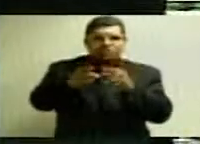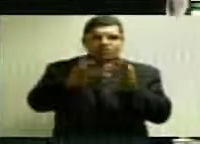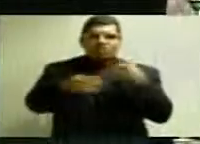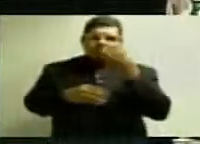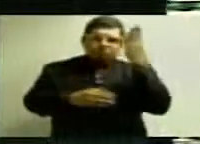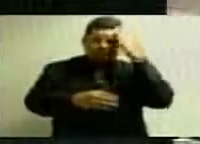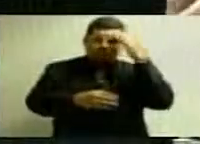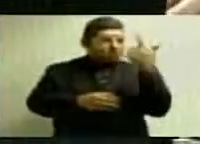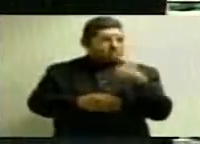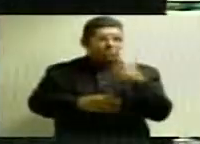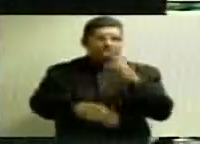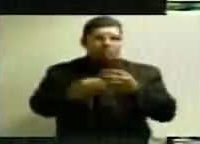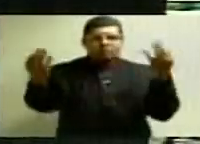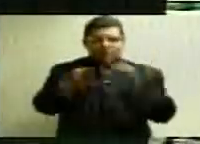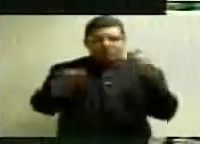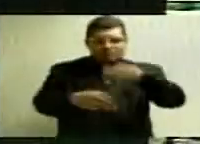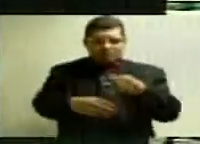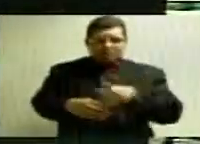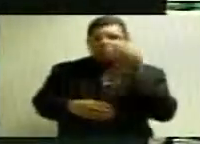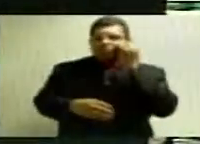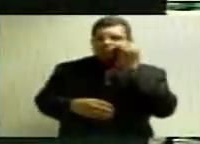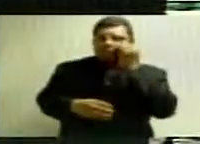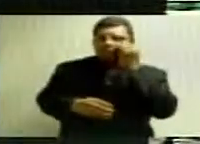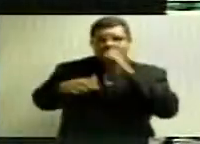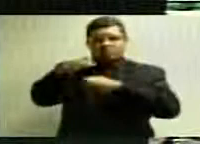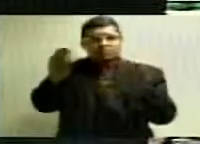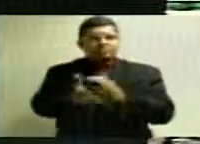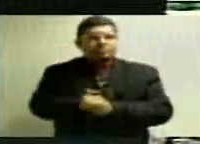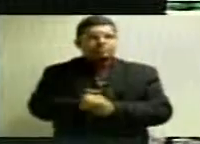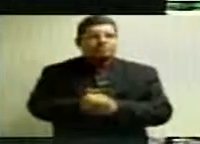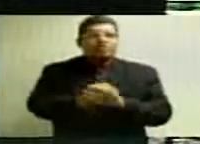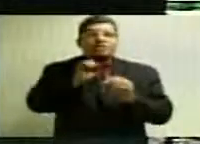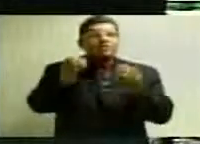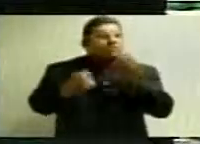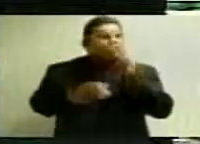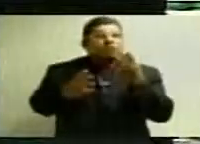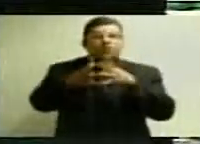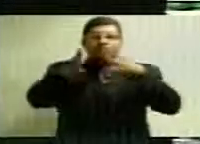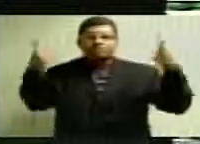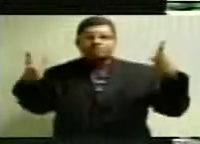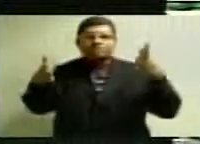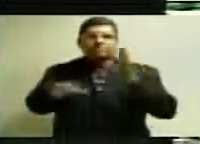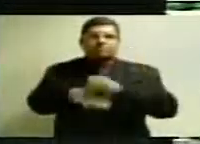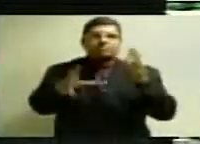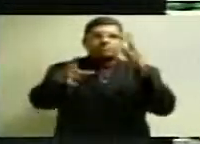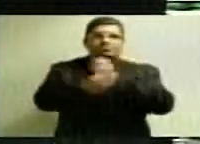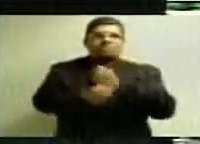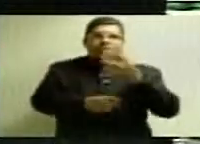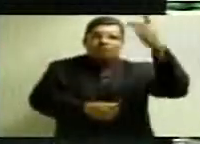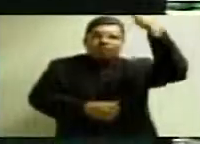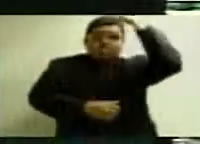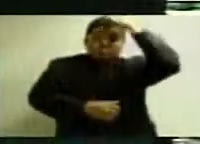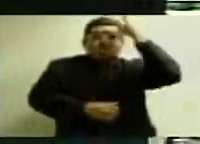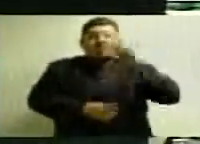nós sabemos que não tem como dar certo do ponto de vista econômico, seria o maior e mais completo absurdo